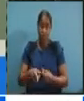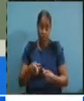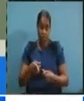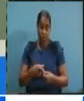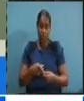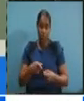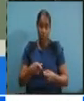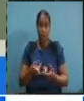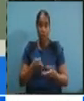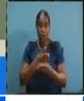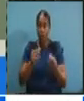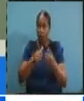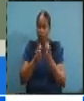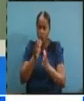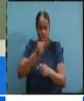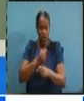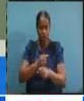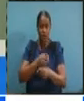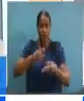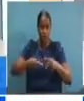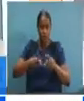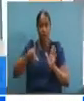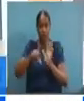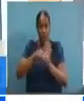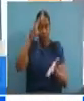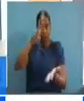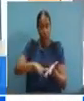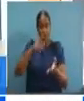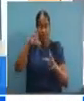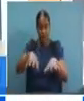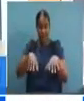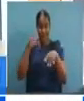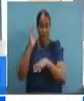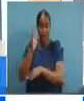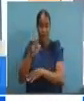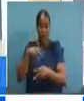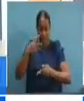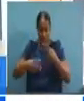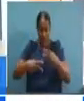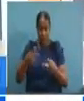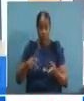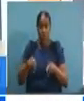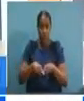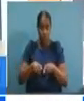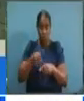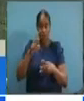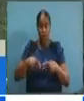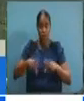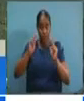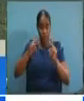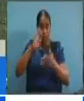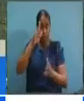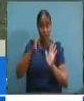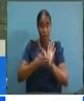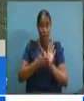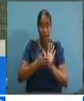isso à tona tudo o ato de câmbio um ataque ligado ao povoado perceber analisou se igualmente a deliberação que aprova o plano de atividades